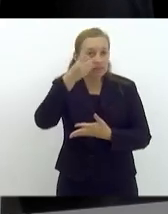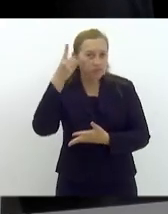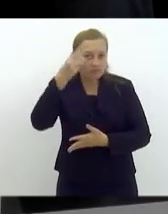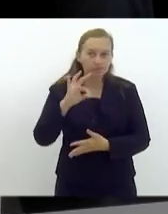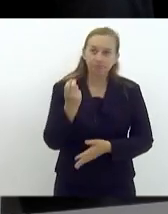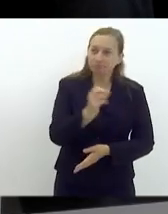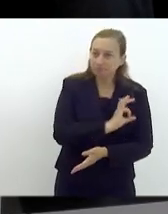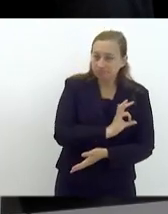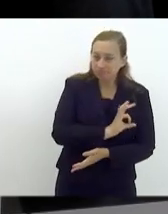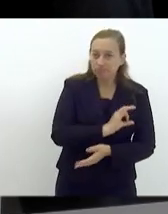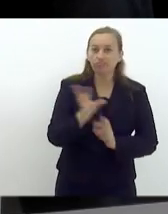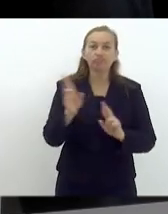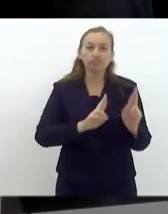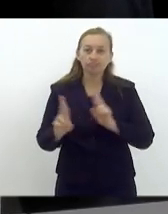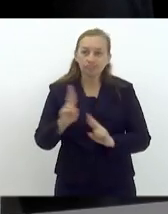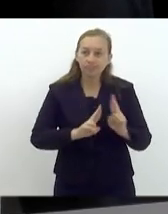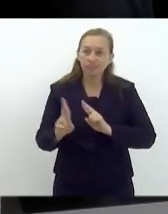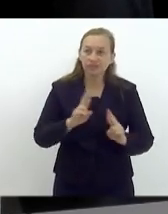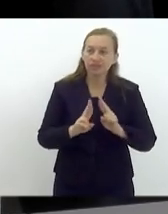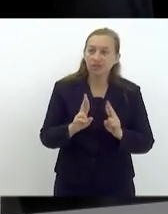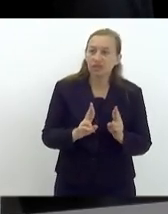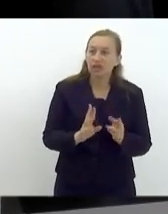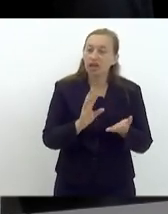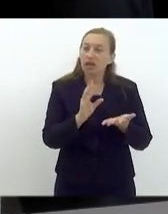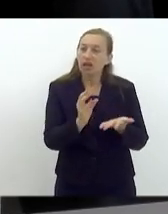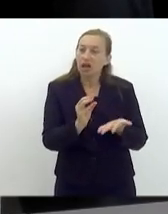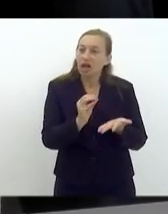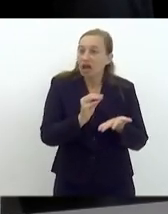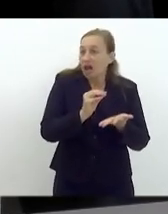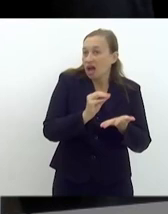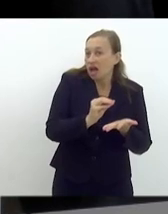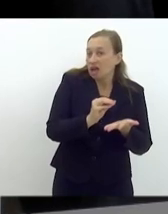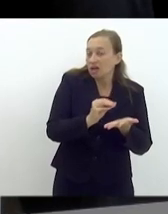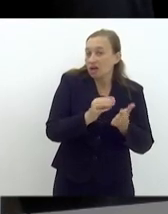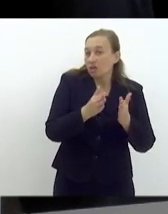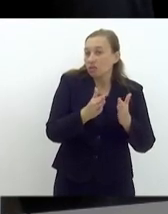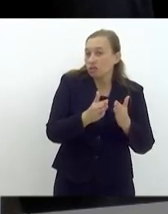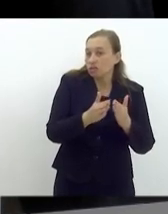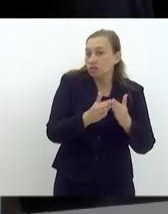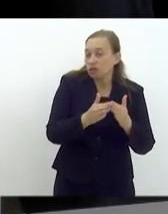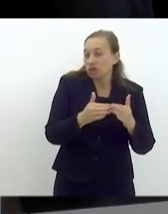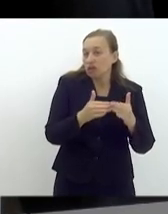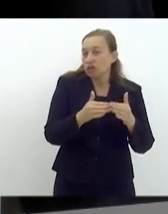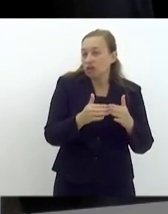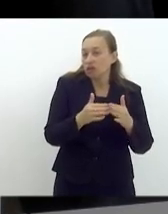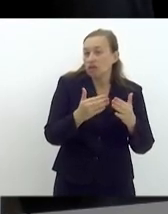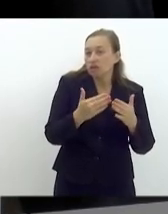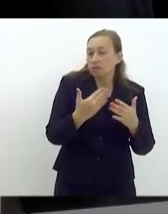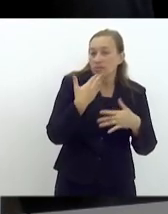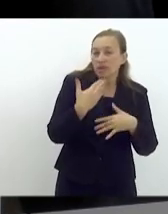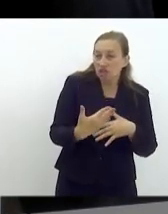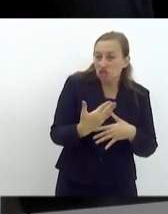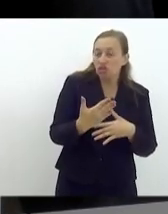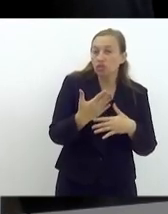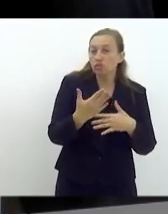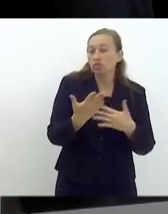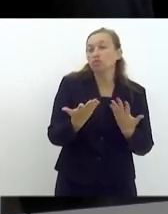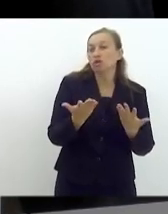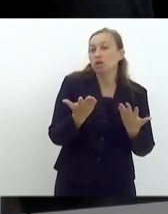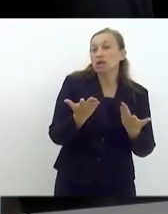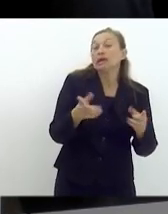Marta Rocha em relação à ausência de eventuais requerimentos por parte dofendida né é isso